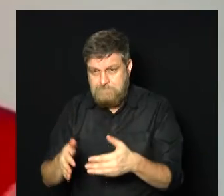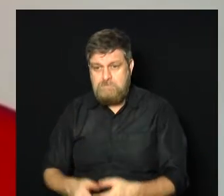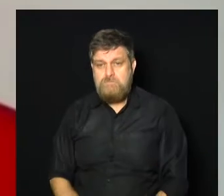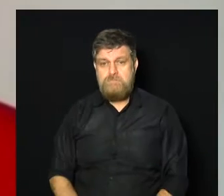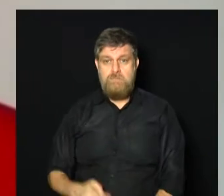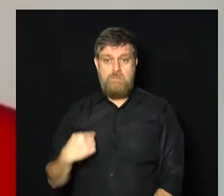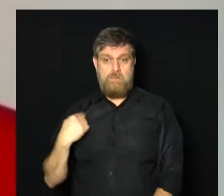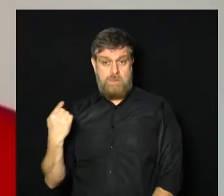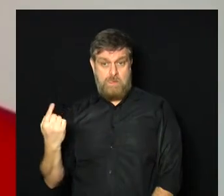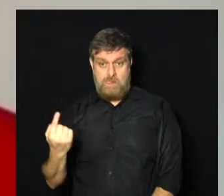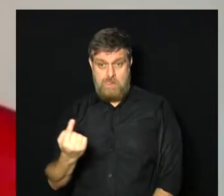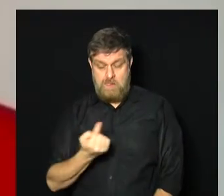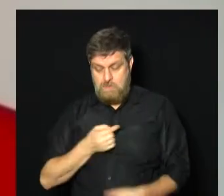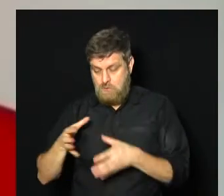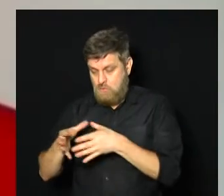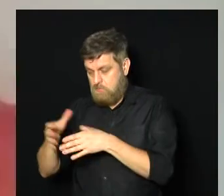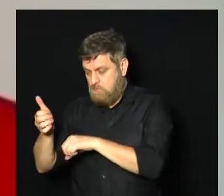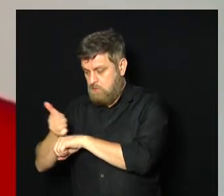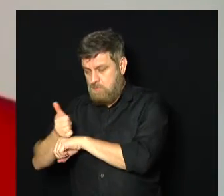nós estamos